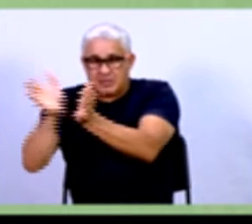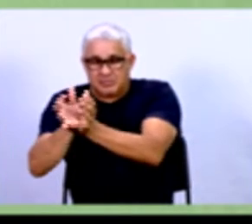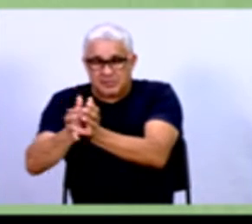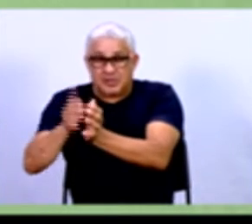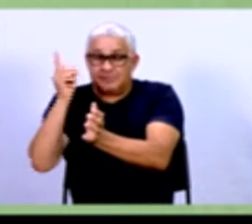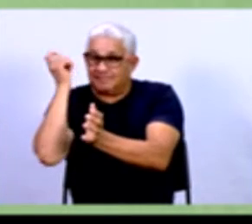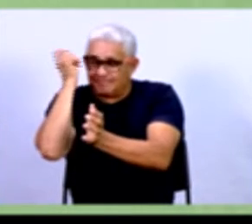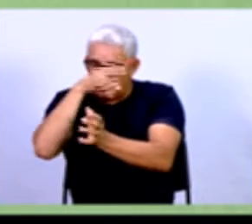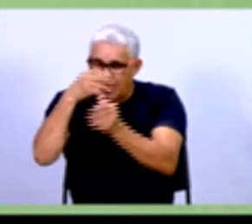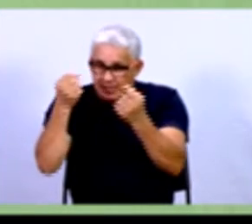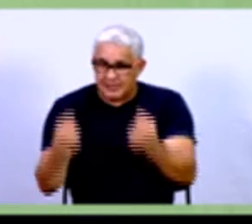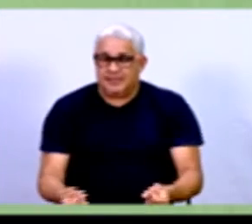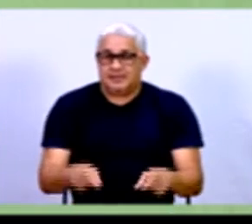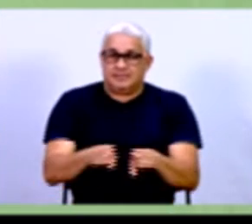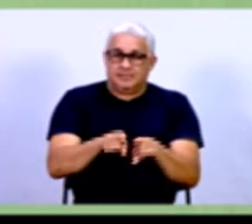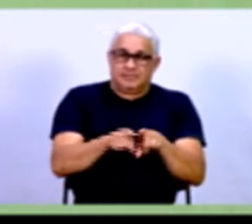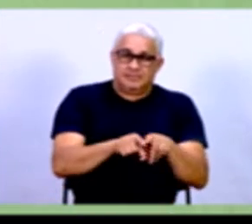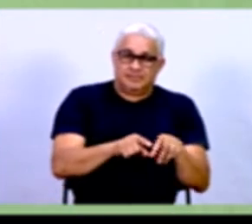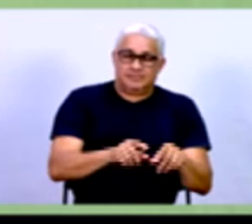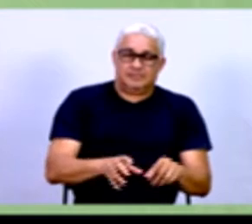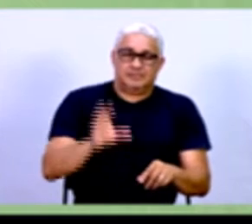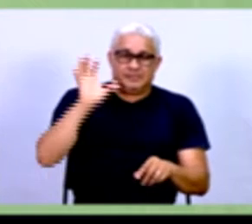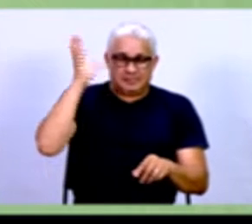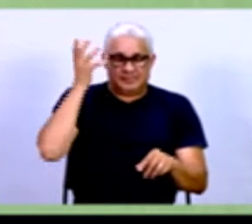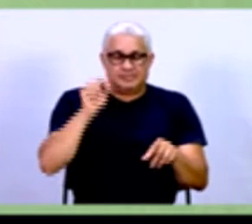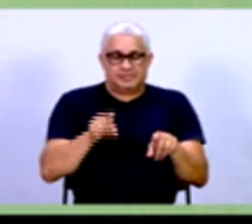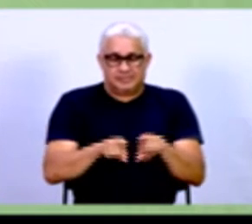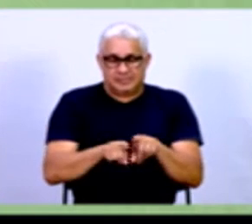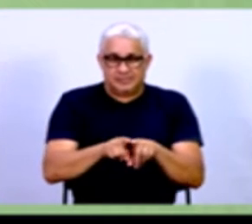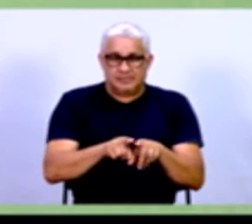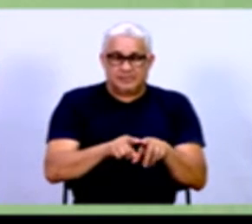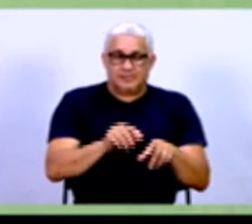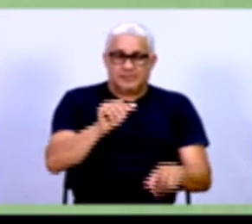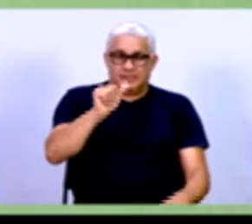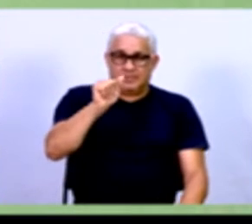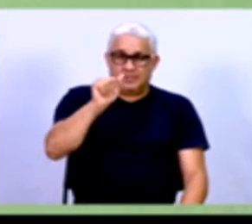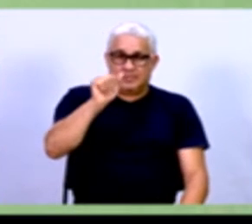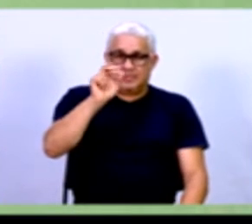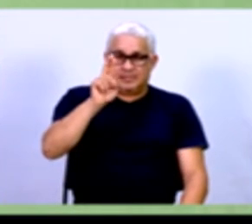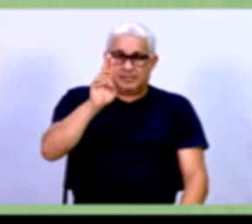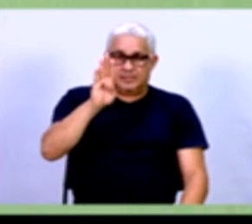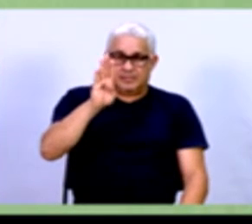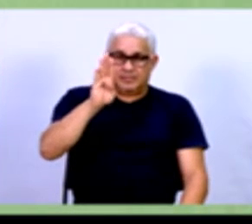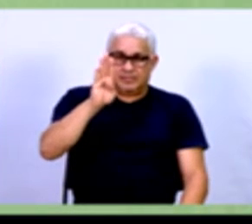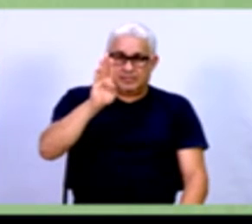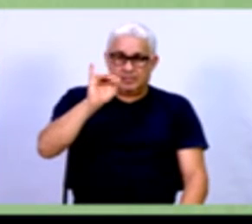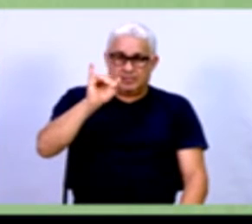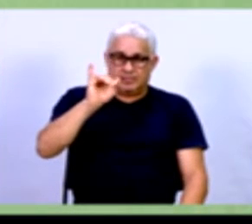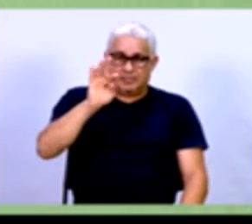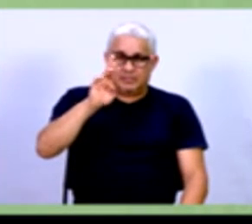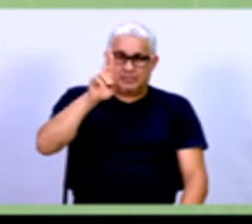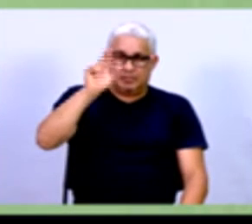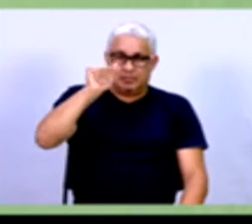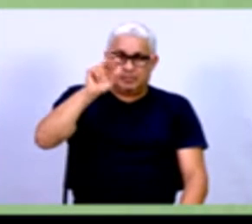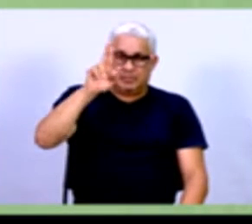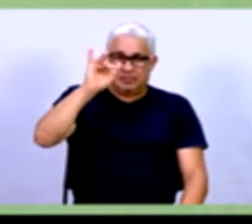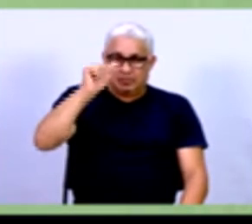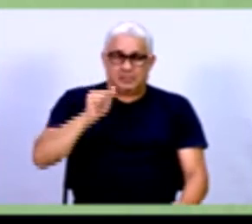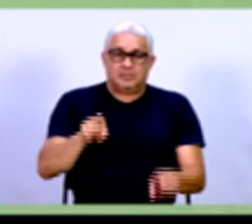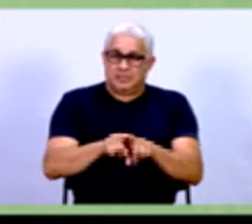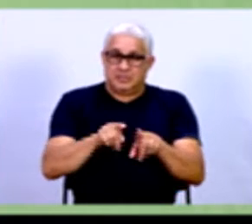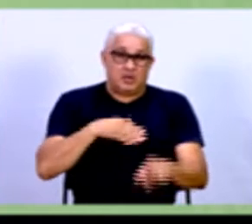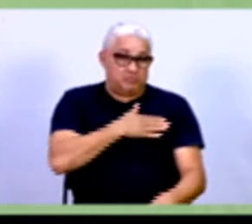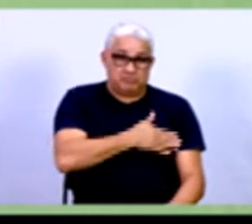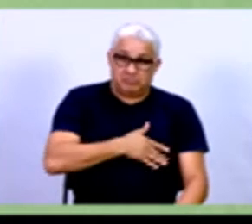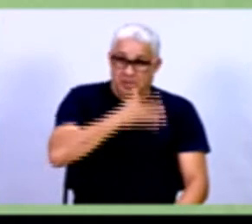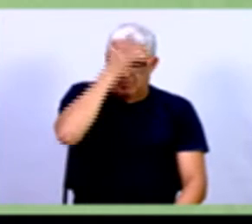distribuição. Então, elas podem ser definidas de forma arbitrária, conforme necessidade ou gosto do pesquisador, tá?